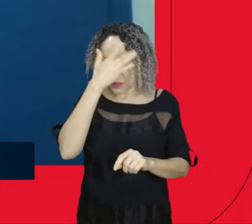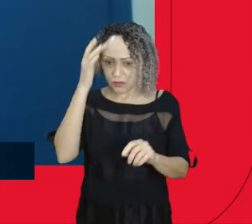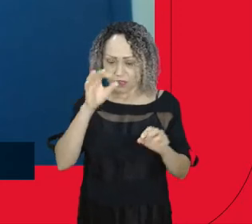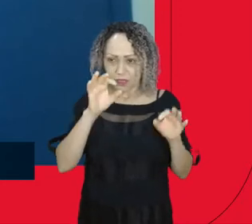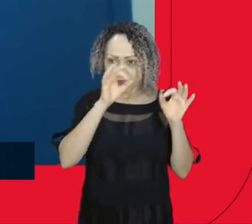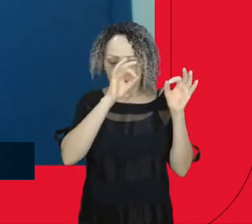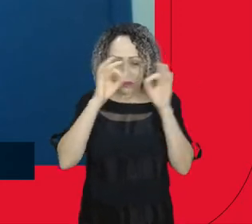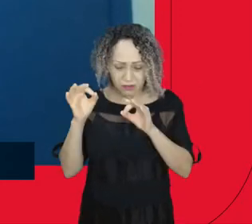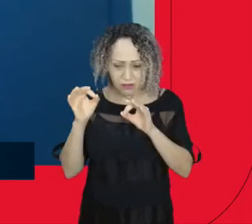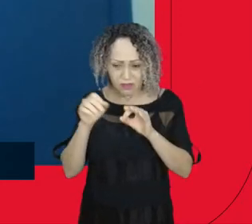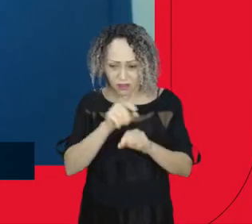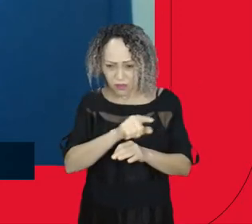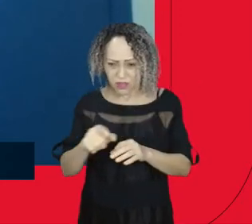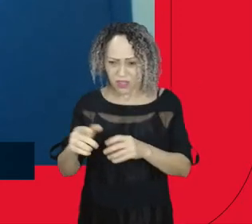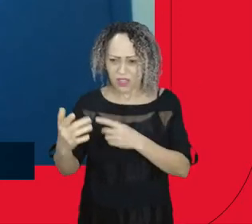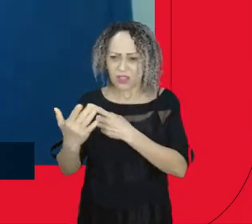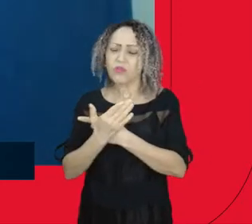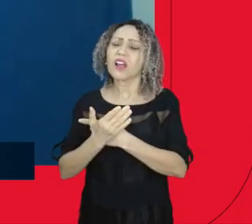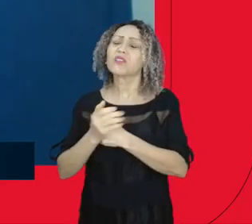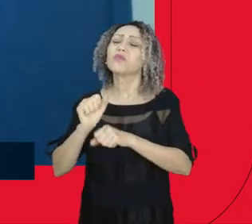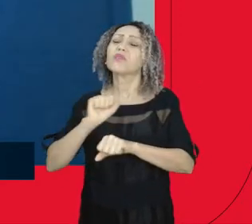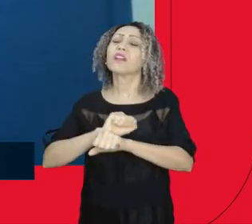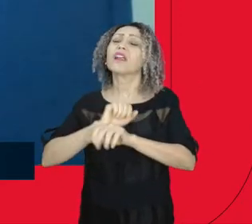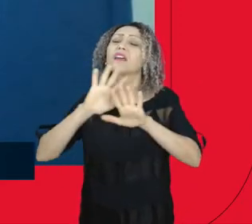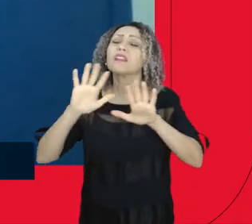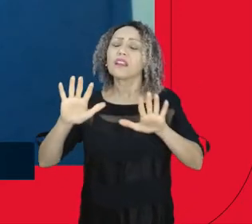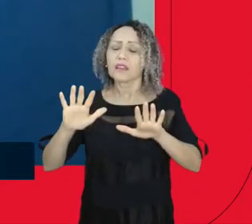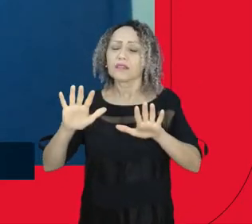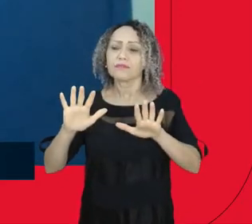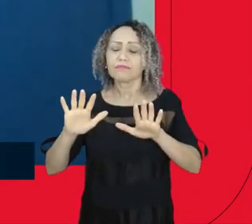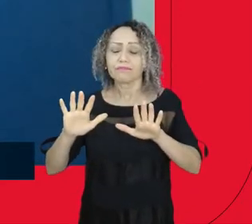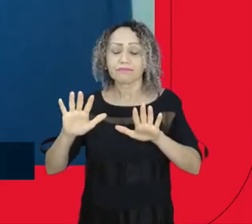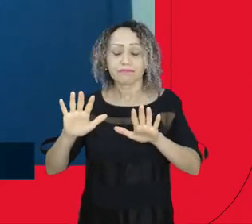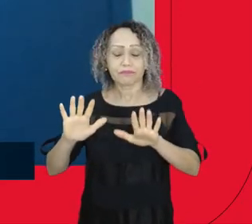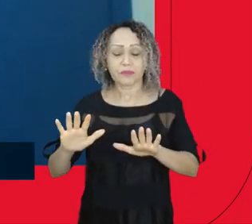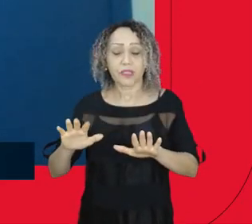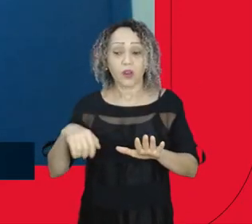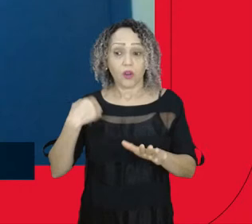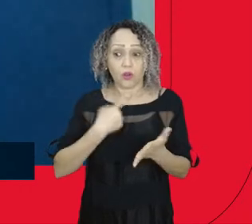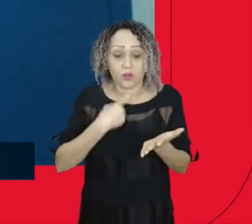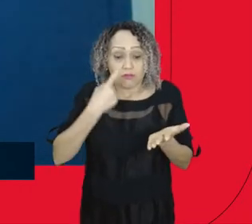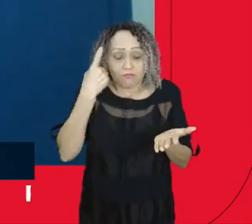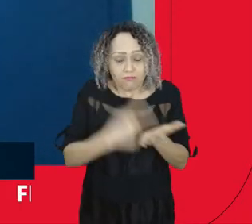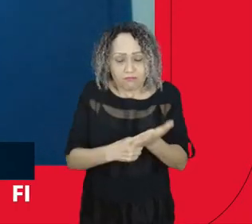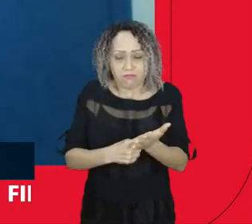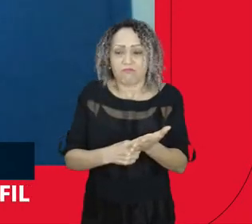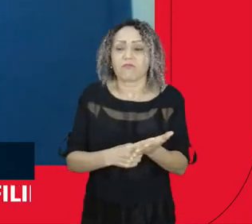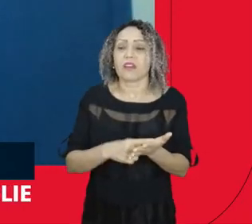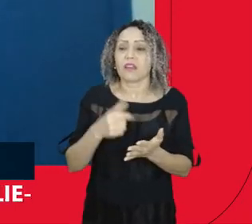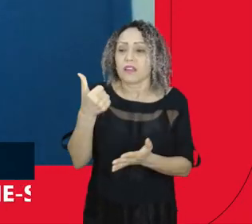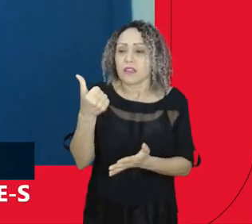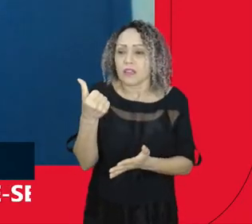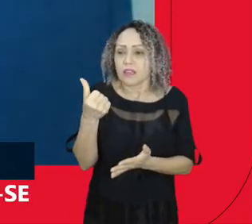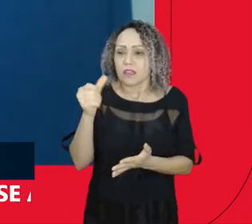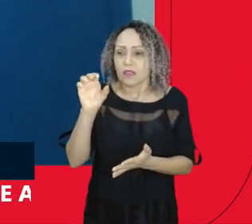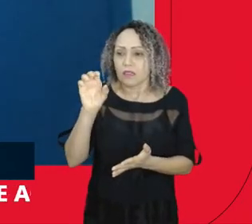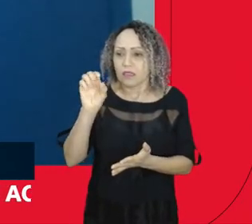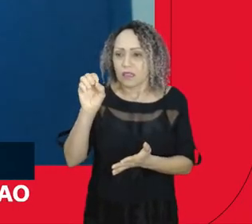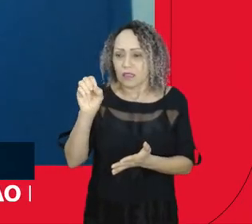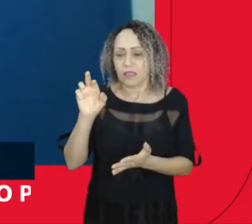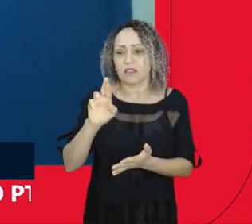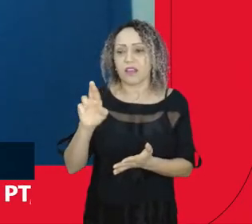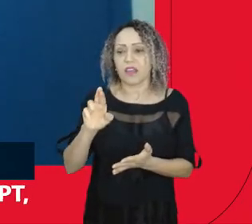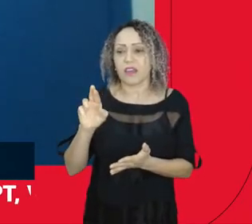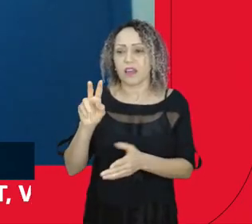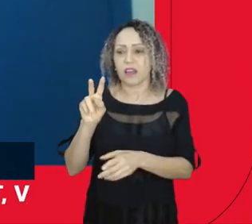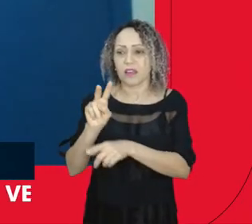nos ajude a esclarecer. Lembrando, tem que reafirmar nosso compromisso com 600, tem que reafirmar nosso compromisso com